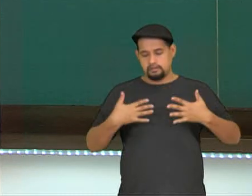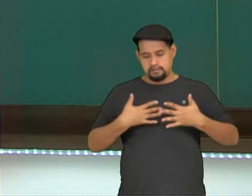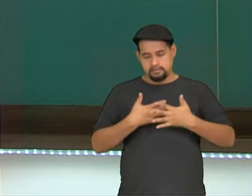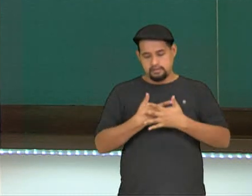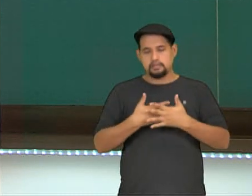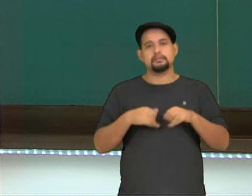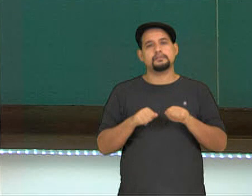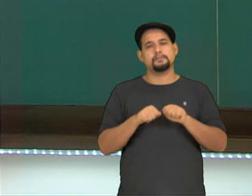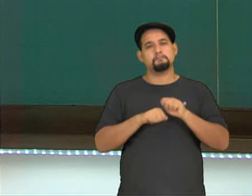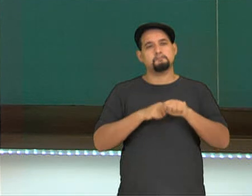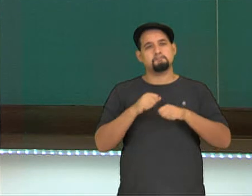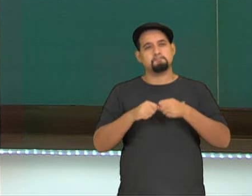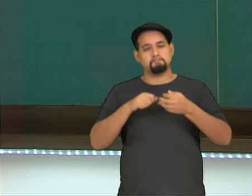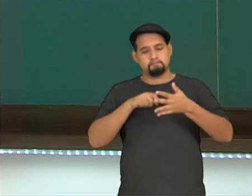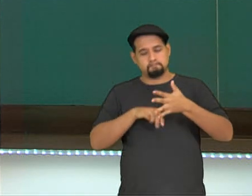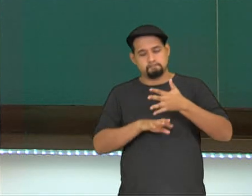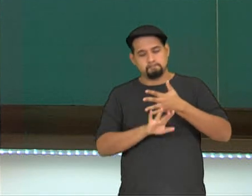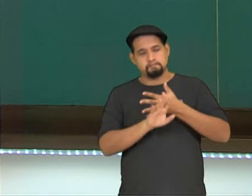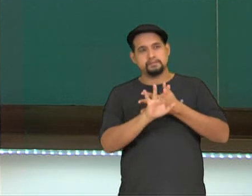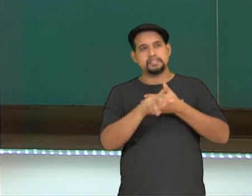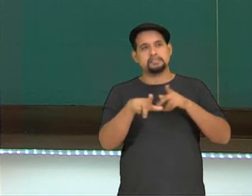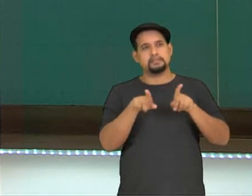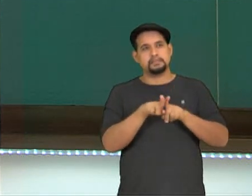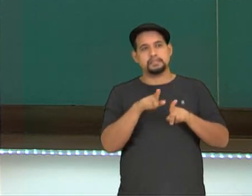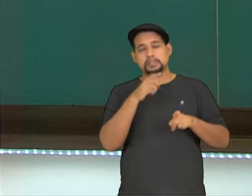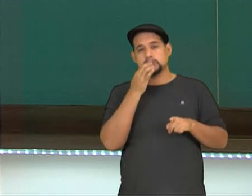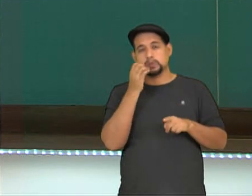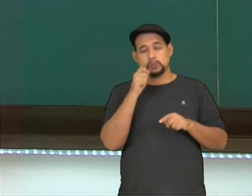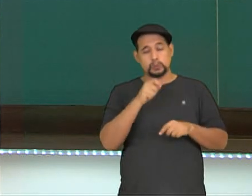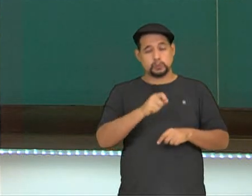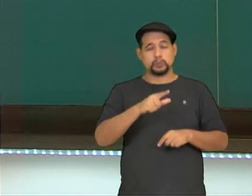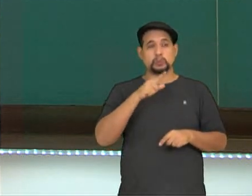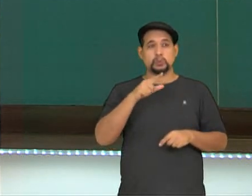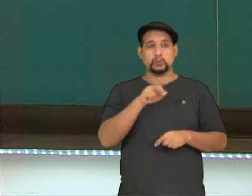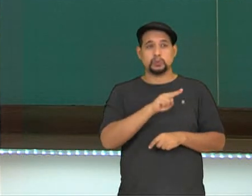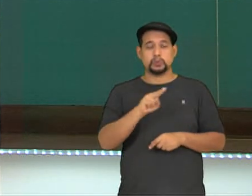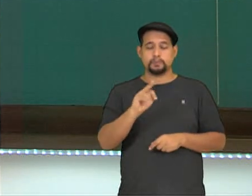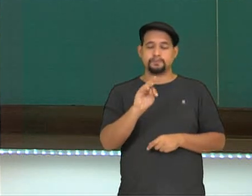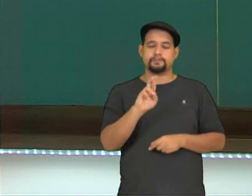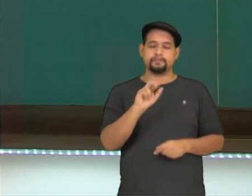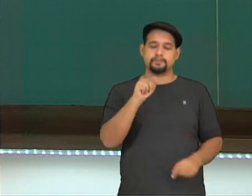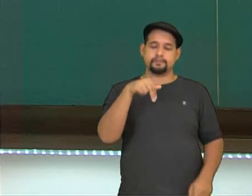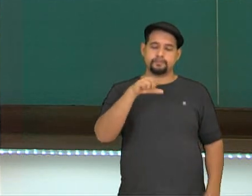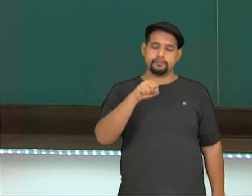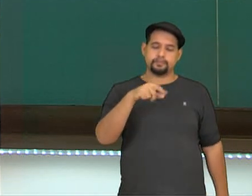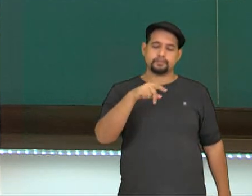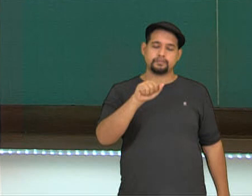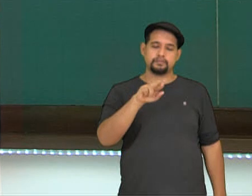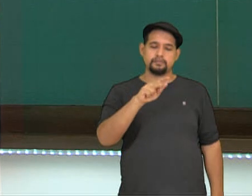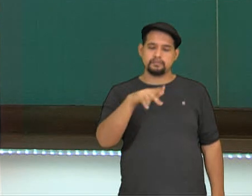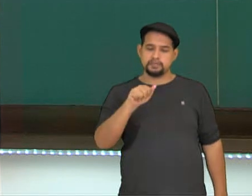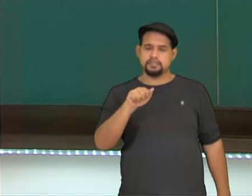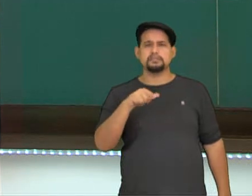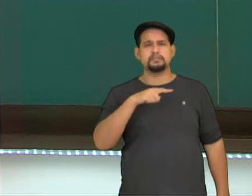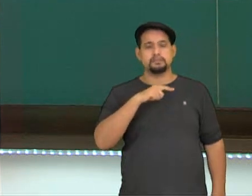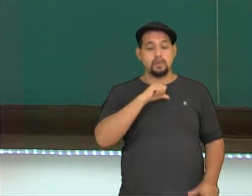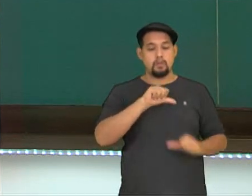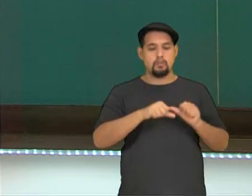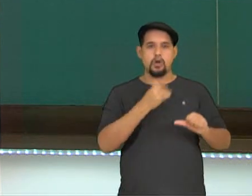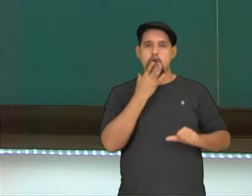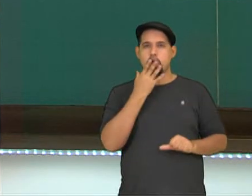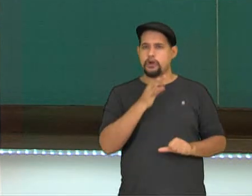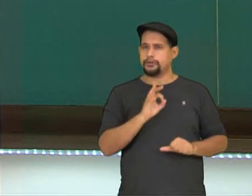essa mistura que a luz vai passar pelas duas cores vai formar uma terceira luz, isso é chamado de transparência. Ou seja, existe uma atuação, uma mudança de